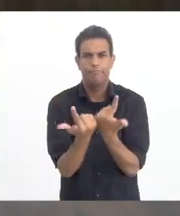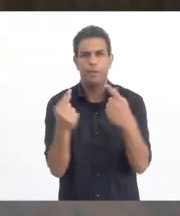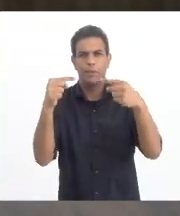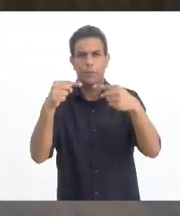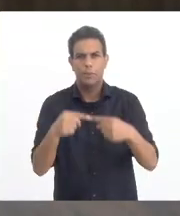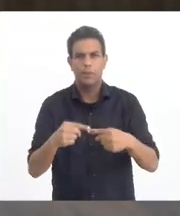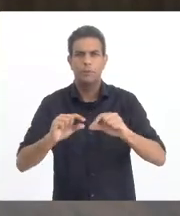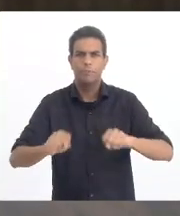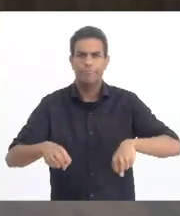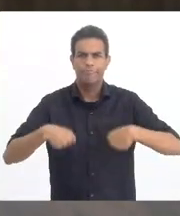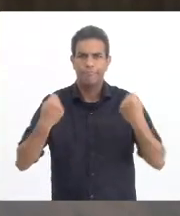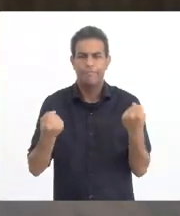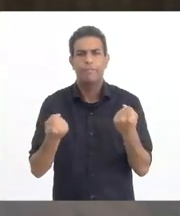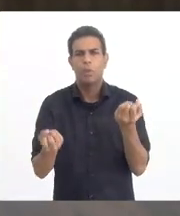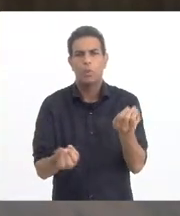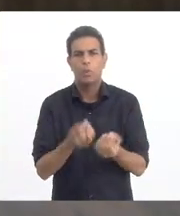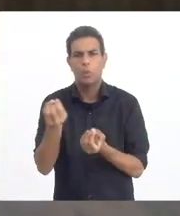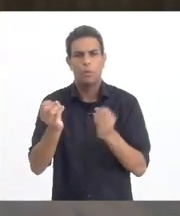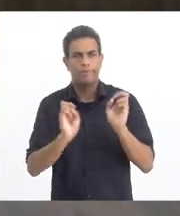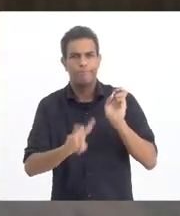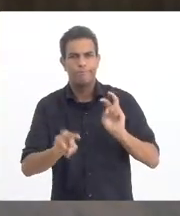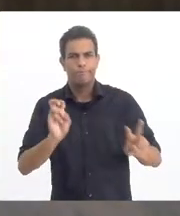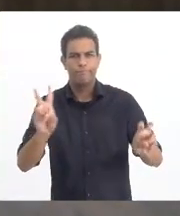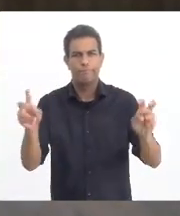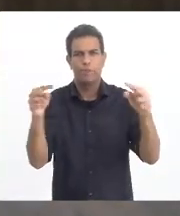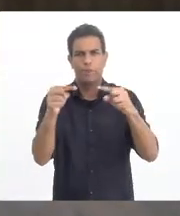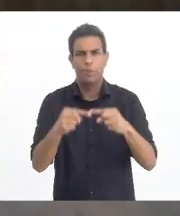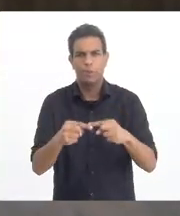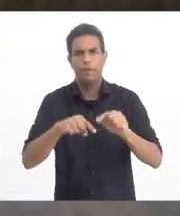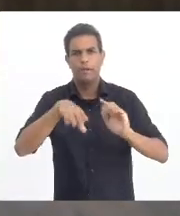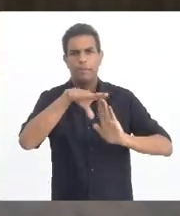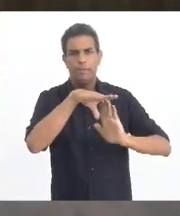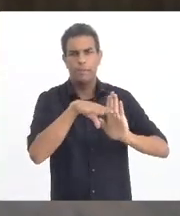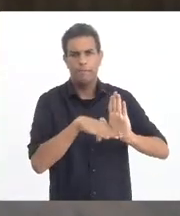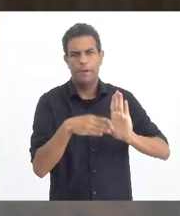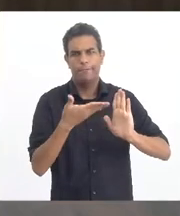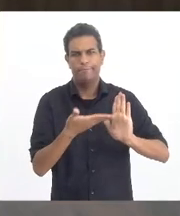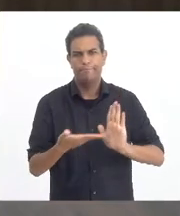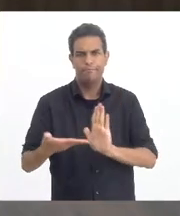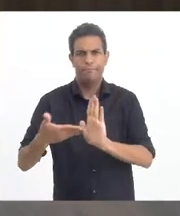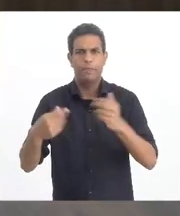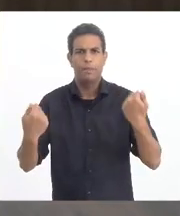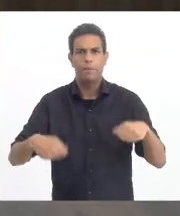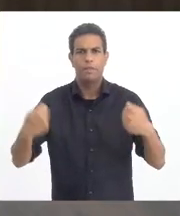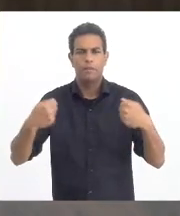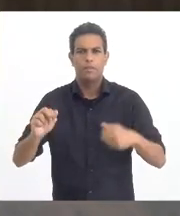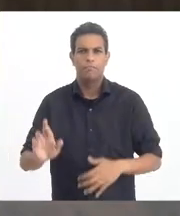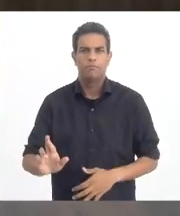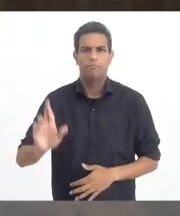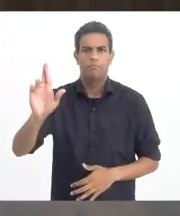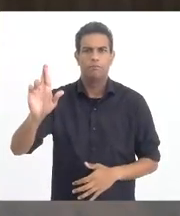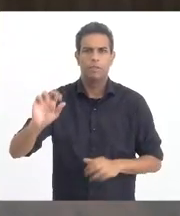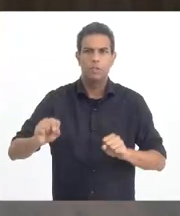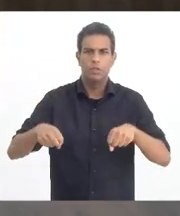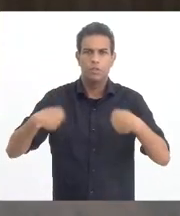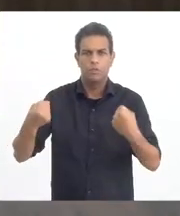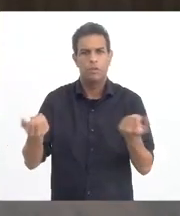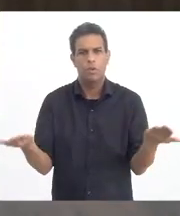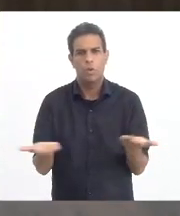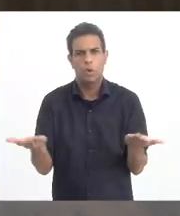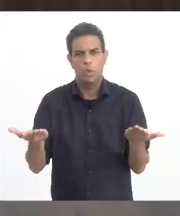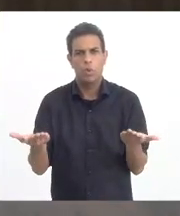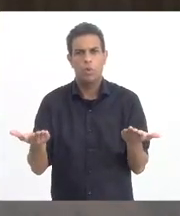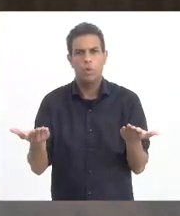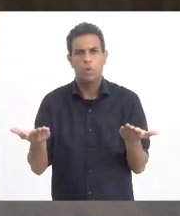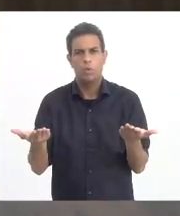nos defenda, porque o que eu estou vendo, infelizmente, com a matéria que chegou, quem deveria nos representar, nos defender, dê